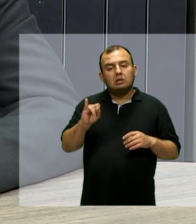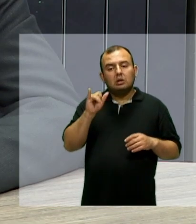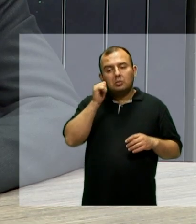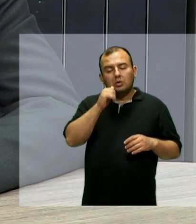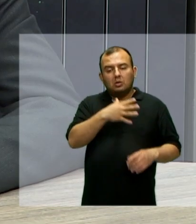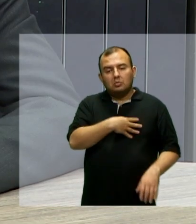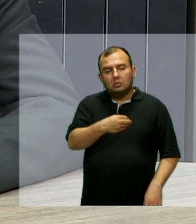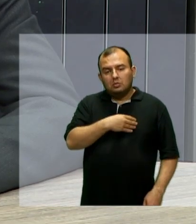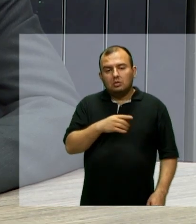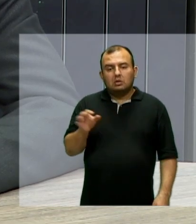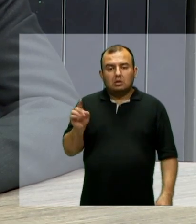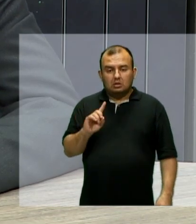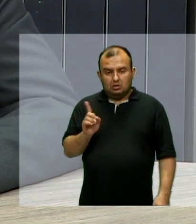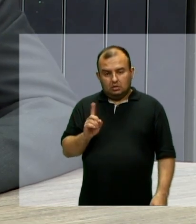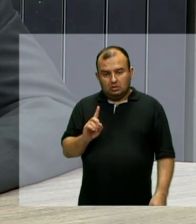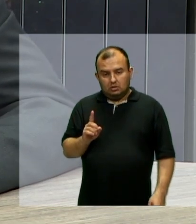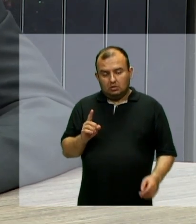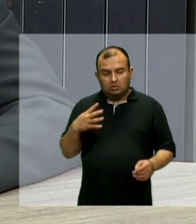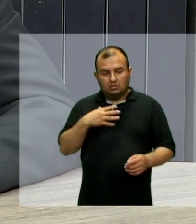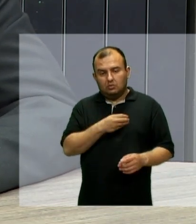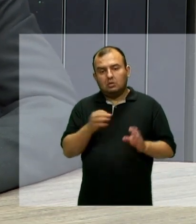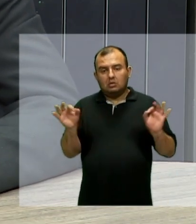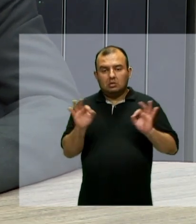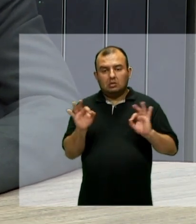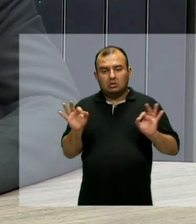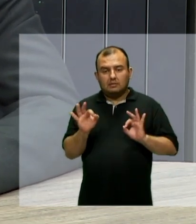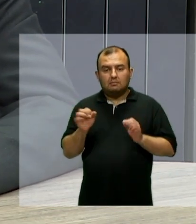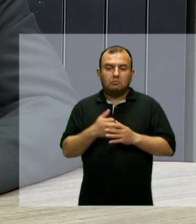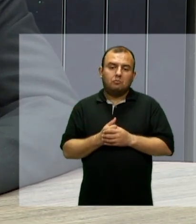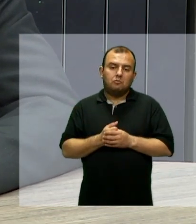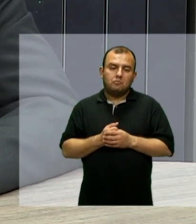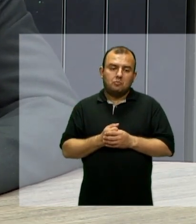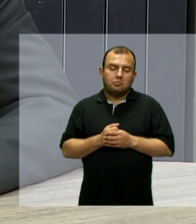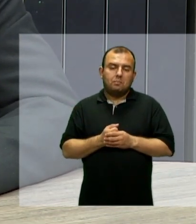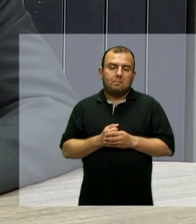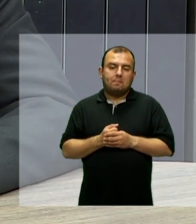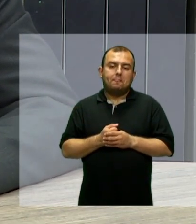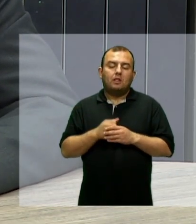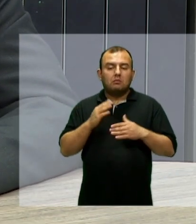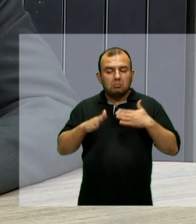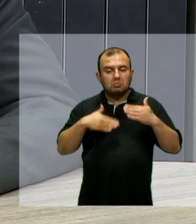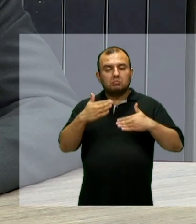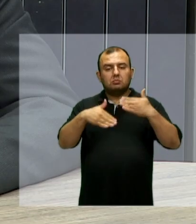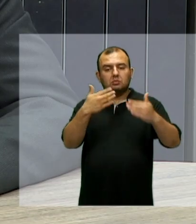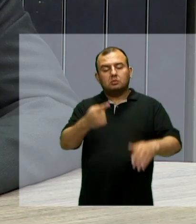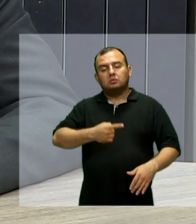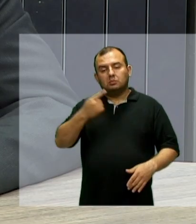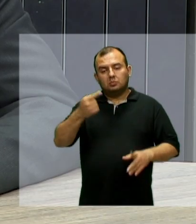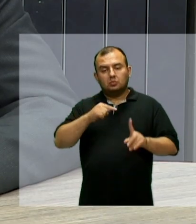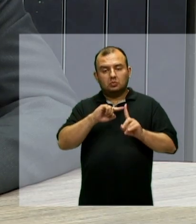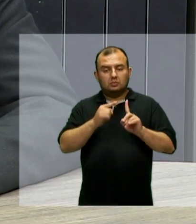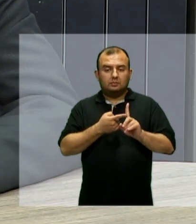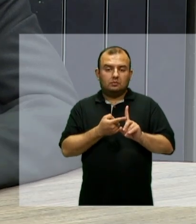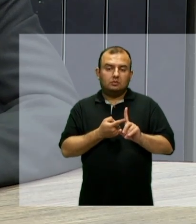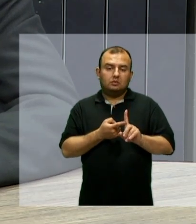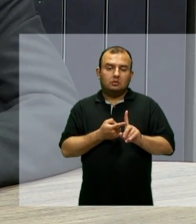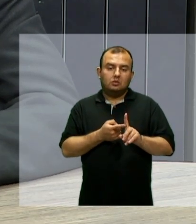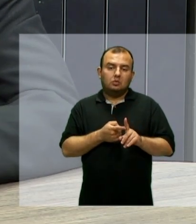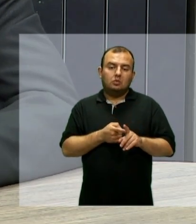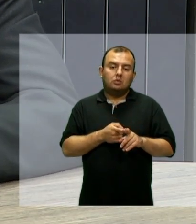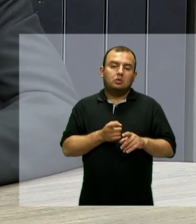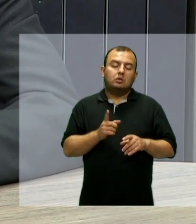amamenta, né, não teve filhos, ela não amamenta, ou se ela protela a primeira gestação, há uma